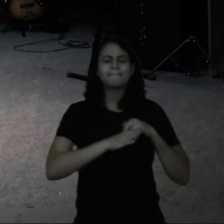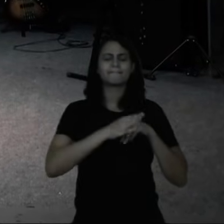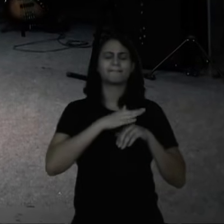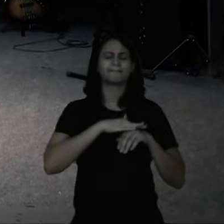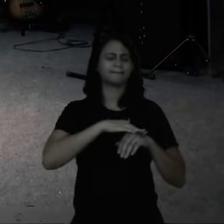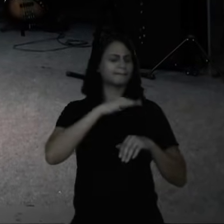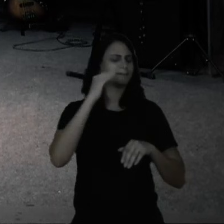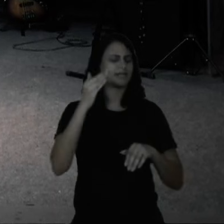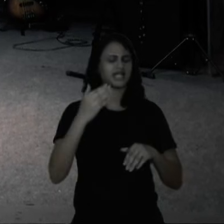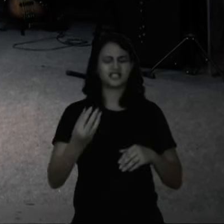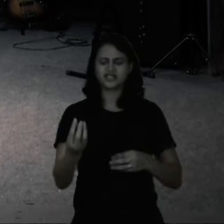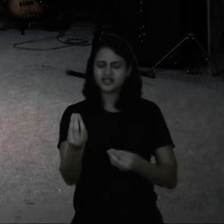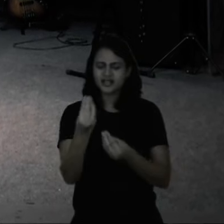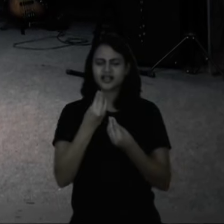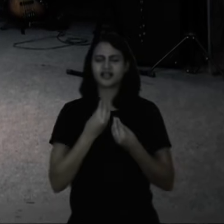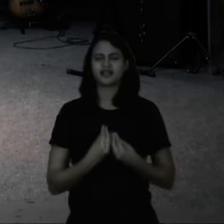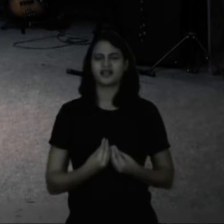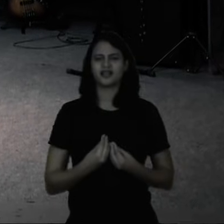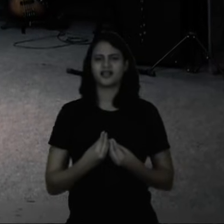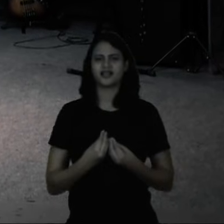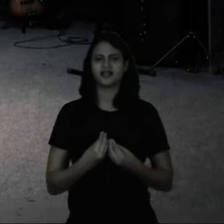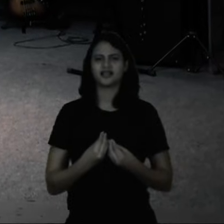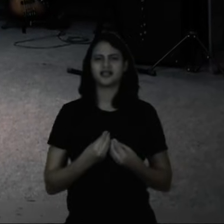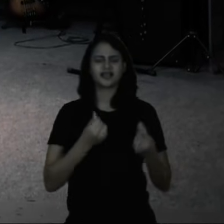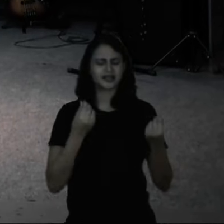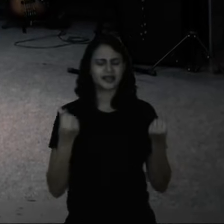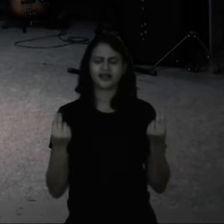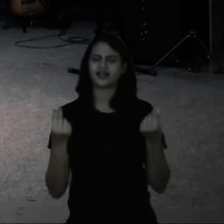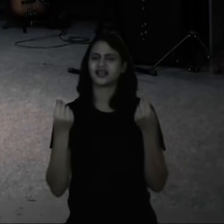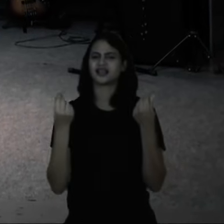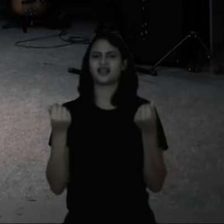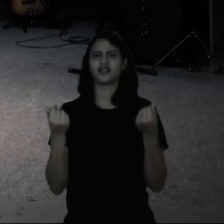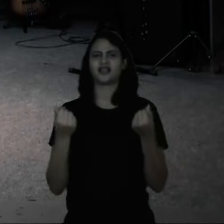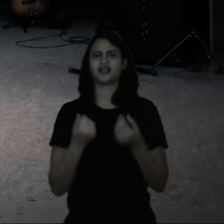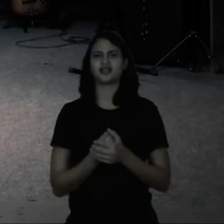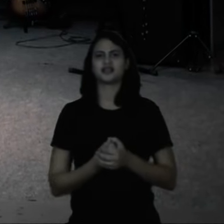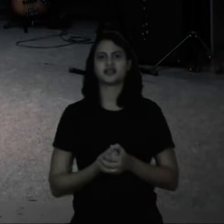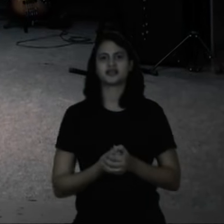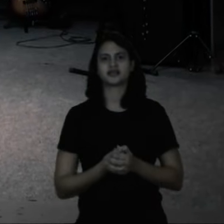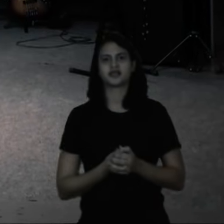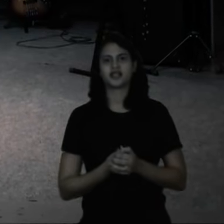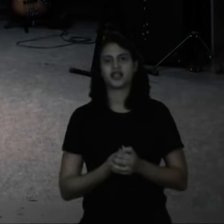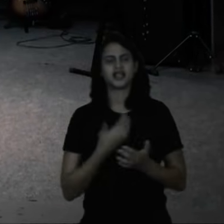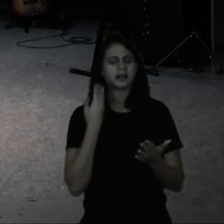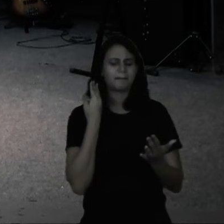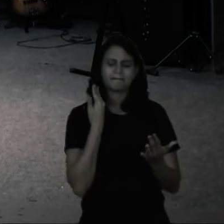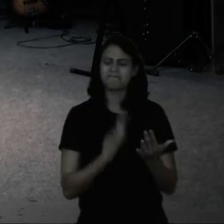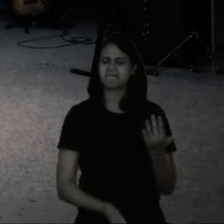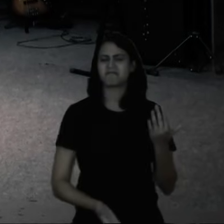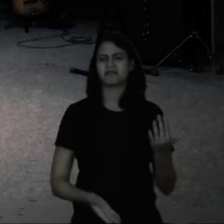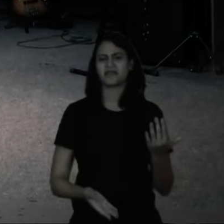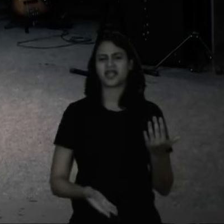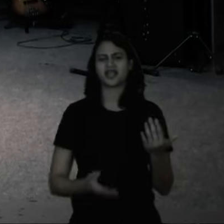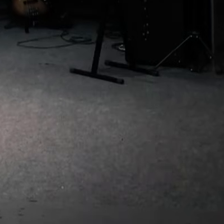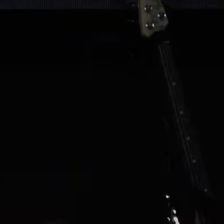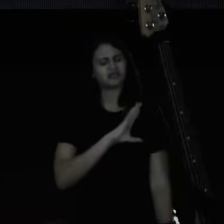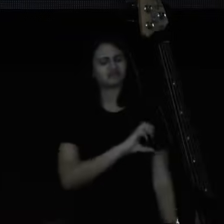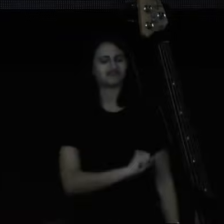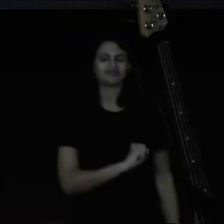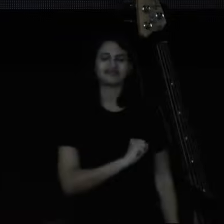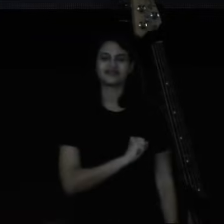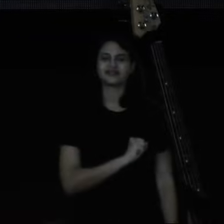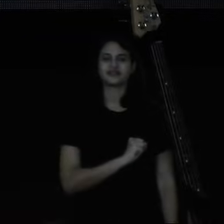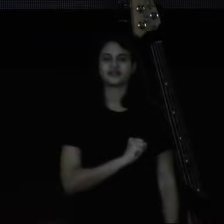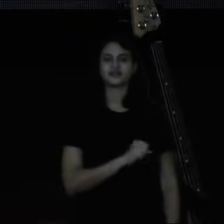que ele tivesse tanta coisa em termos de recursos, ele perdeu a afeição, ele perdeu o amor.